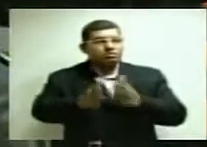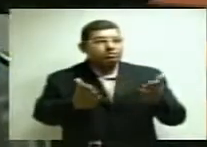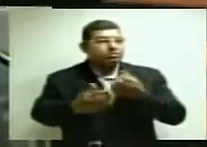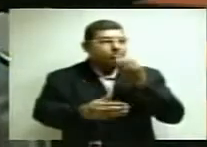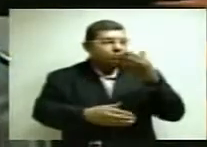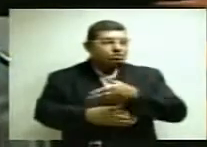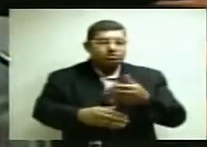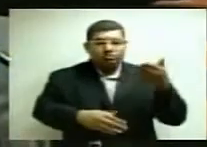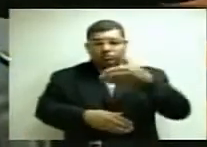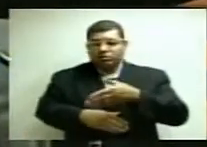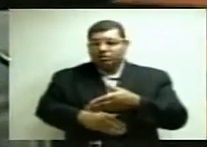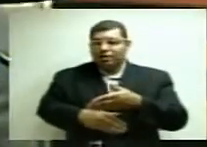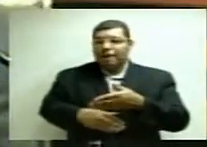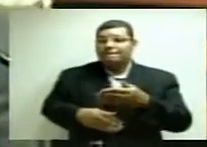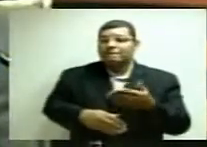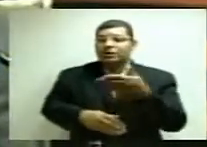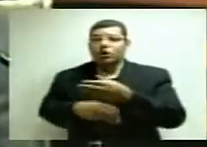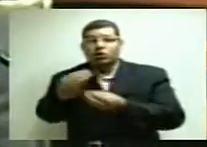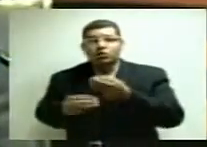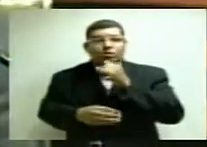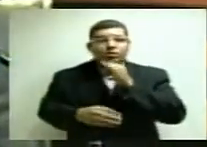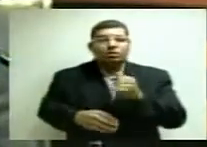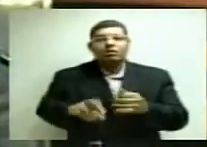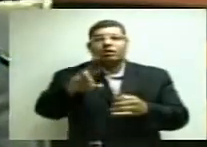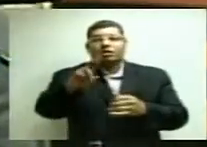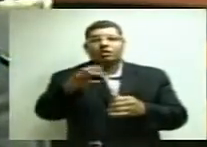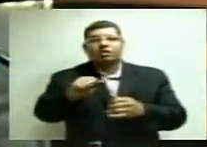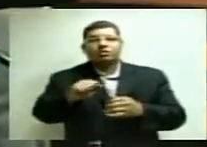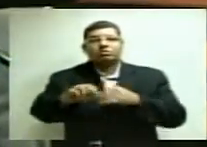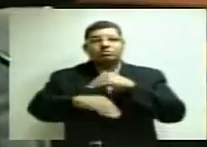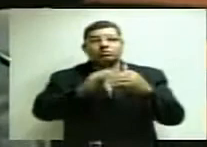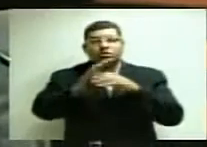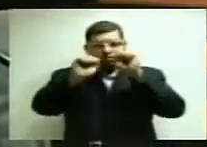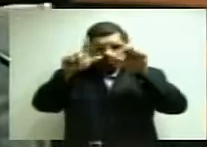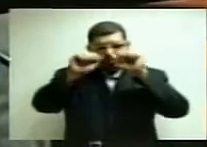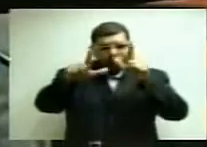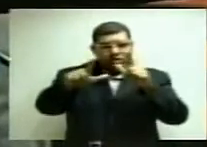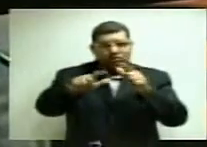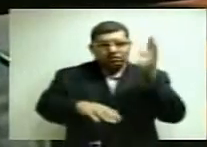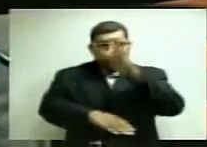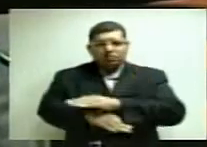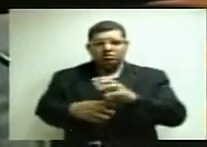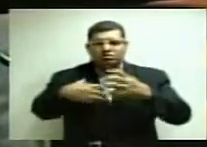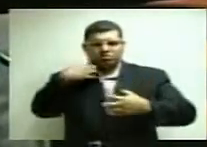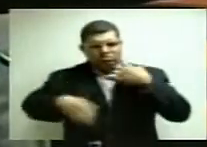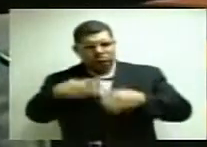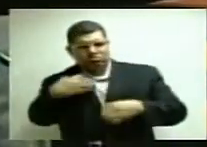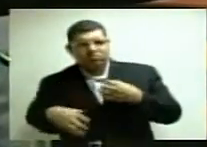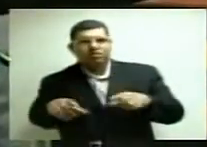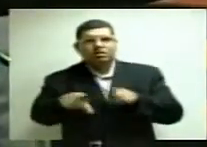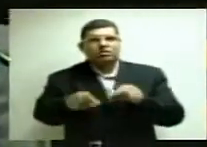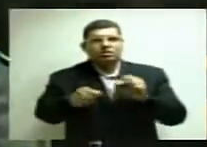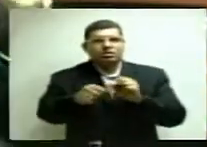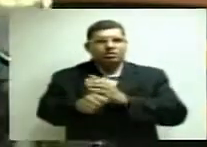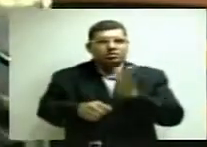Torres, basta cortar aquele terreno. Sim. Como aqui o caso da RD no Habibs, toda manhã e fim da tarde é um grande garrafamento. A saída das Torres tem que